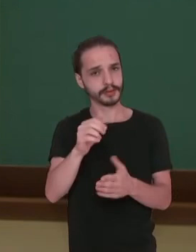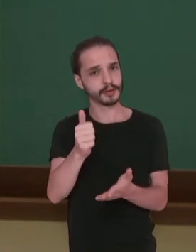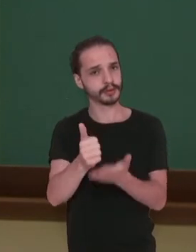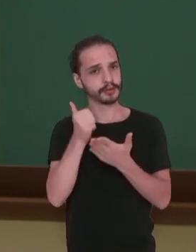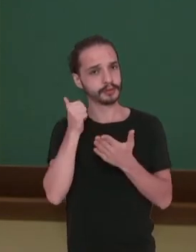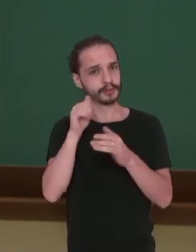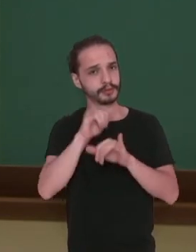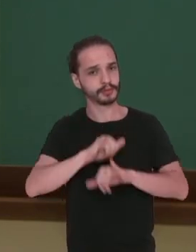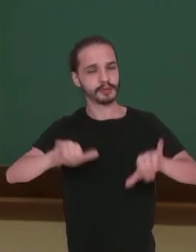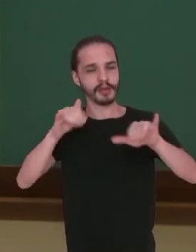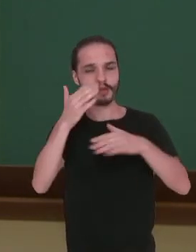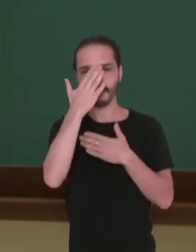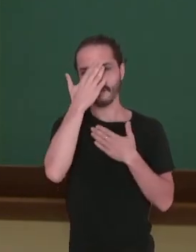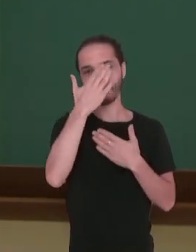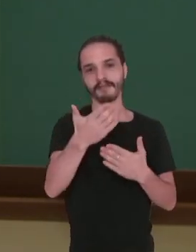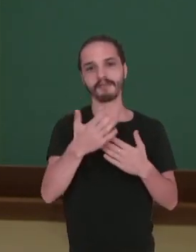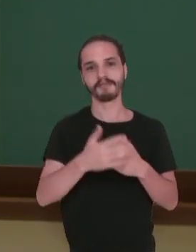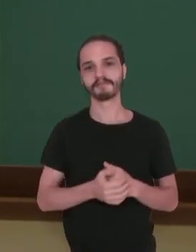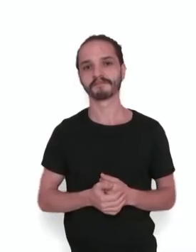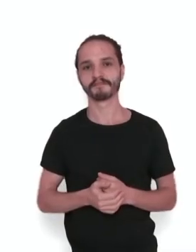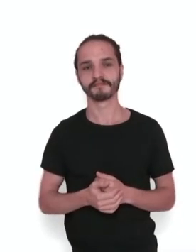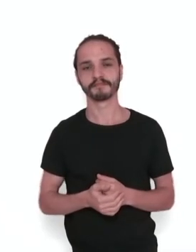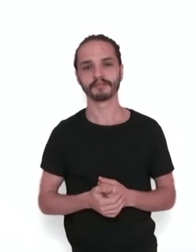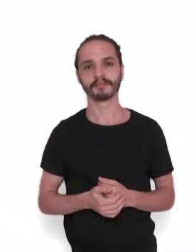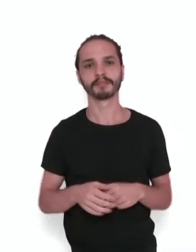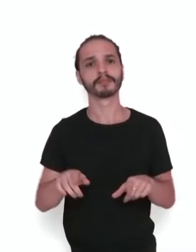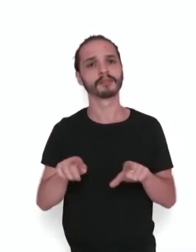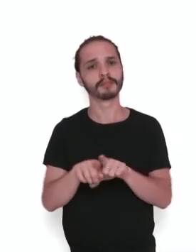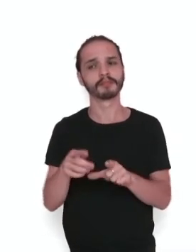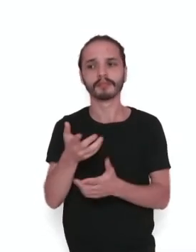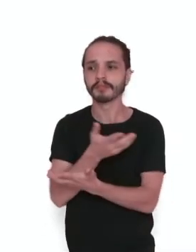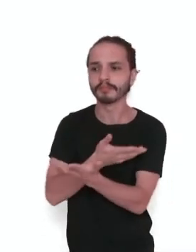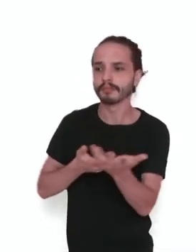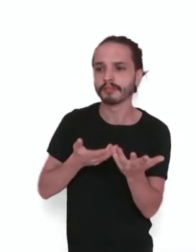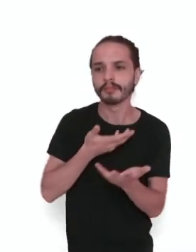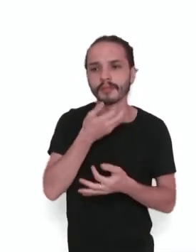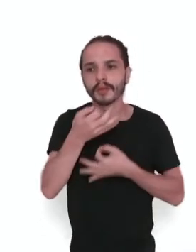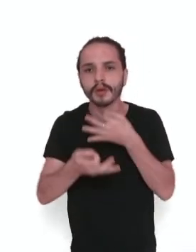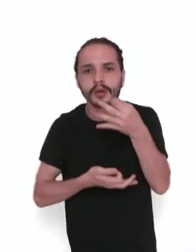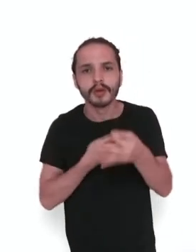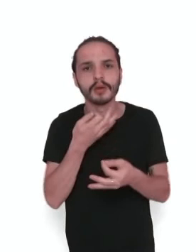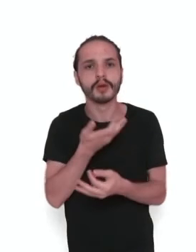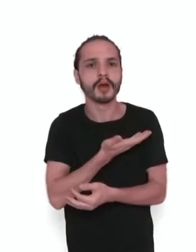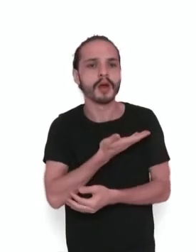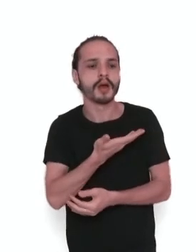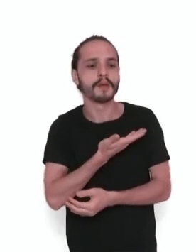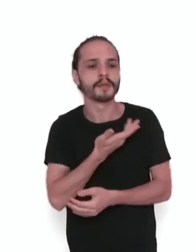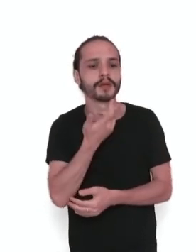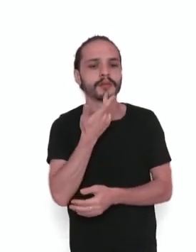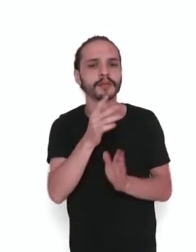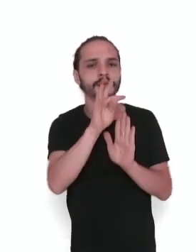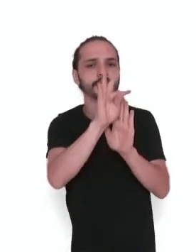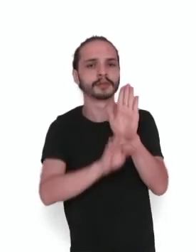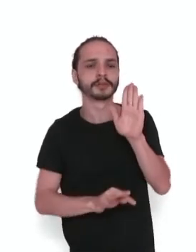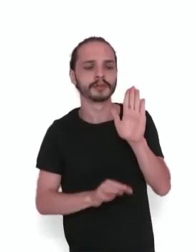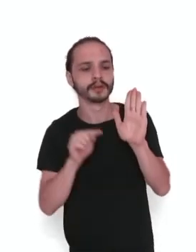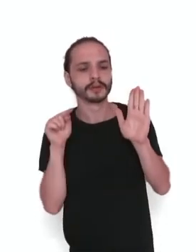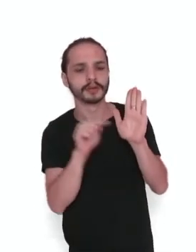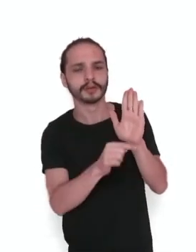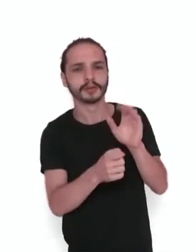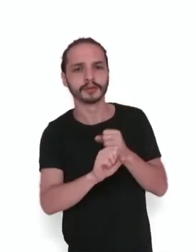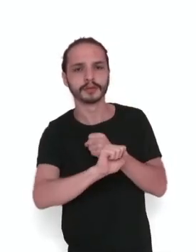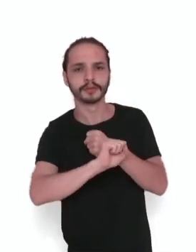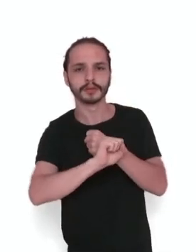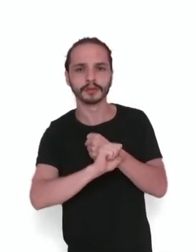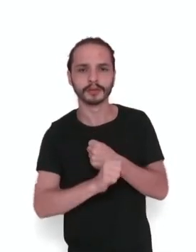ficarei muito grata. E comente com os colegas de que maneira o texto, como a crônica que você